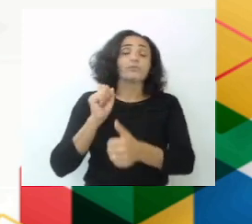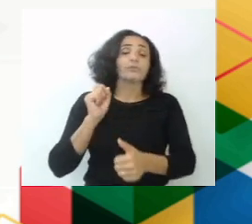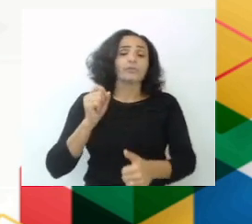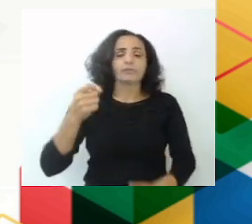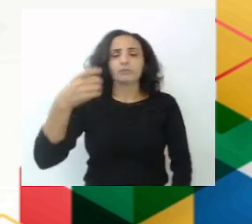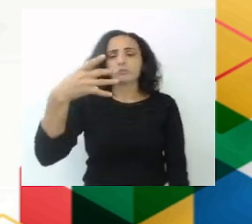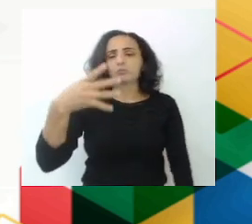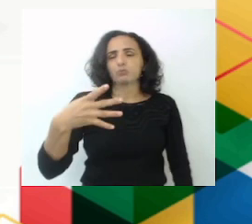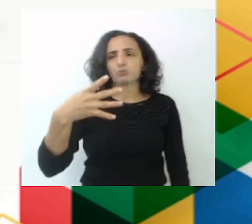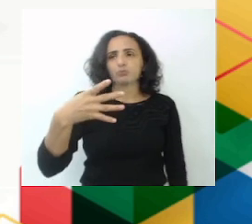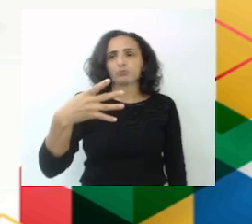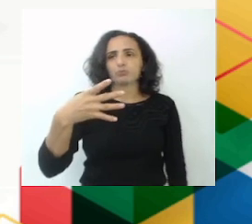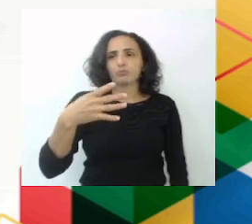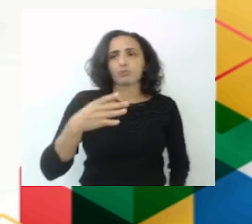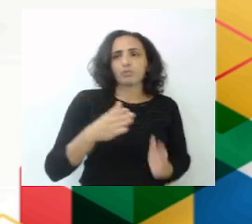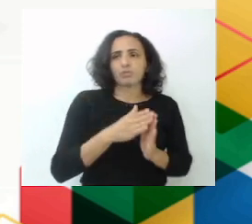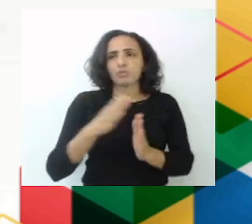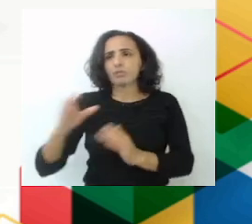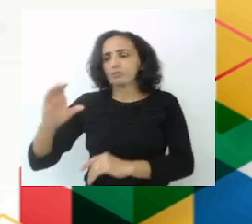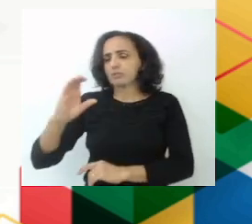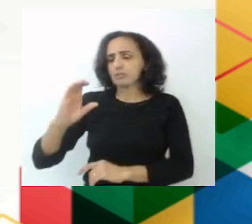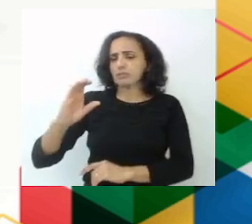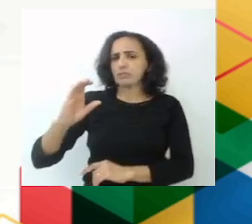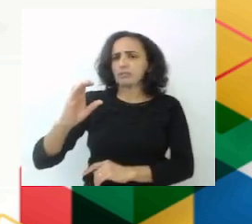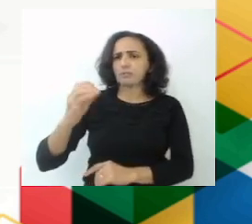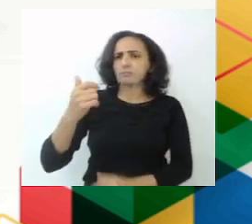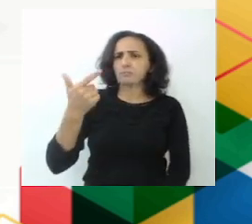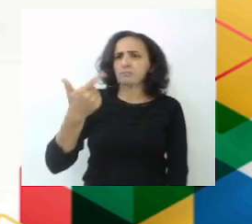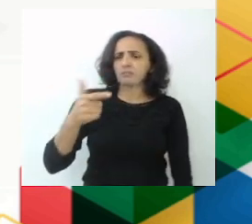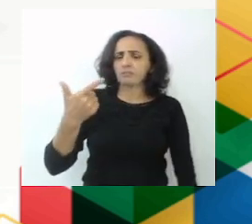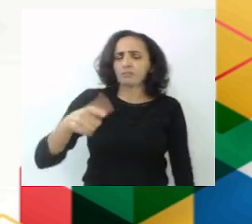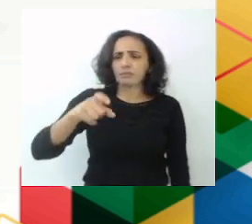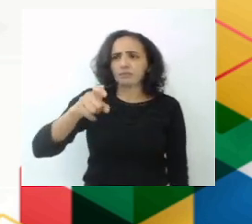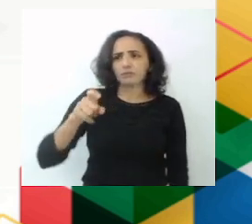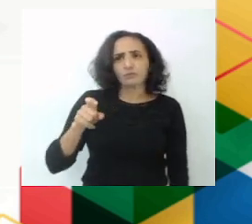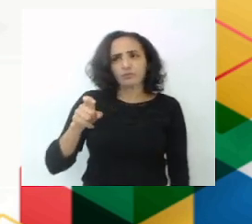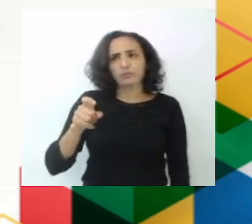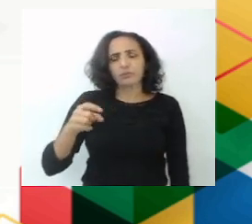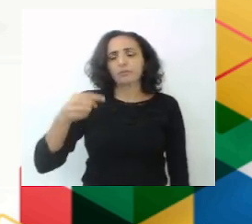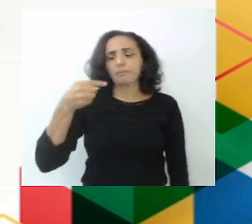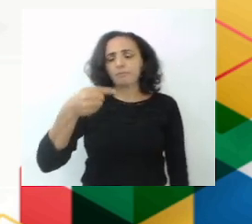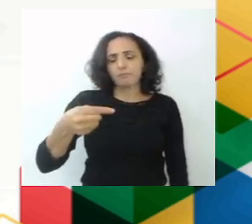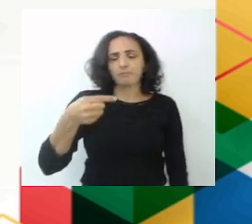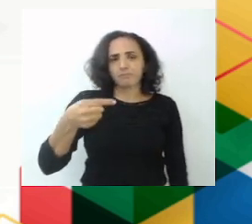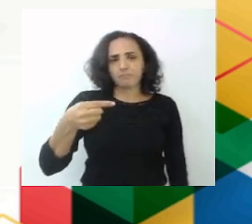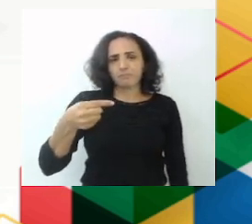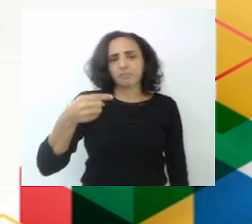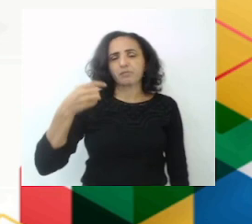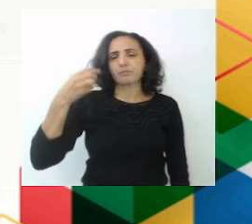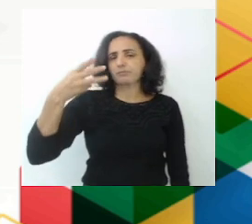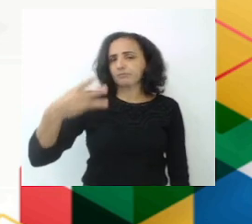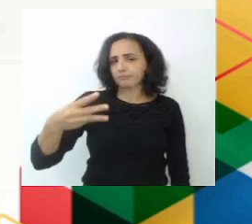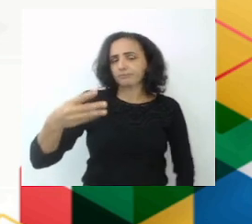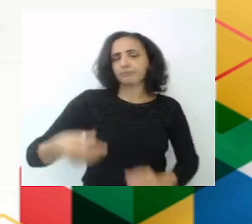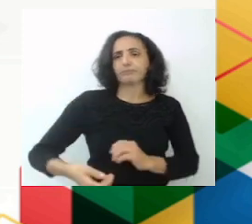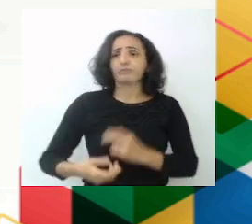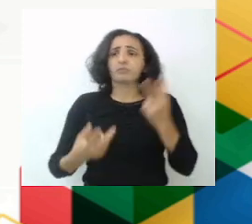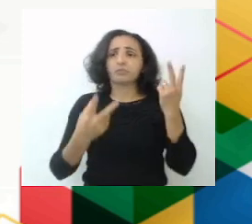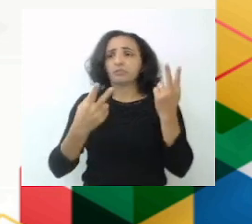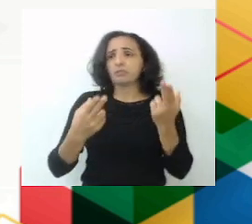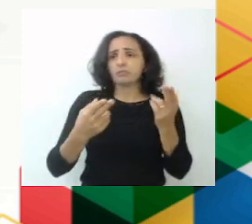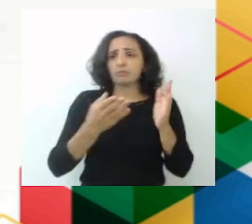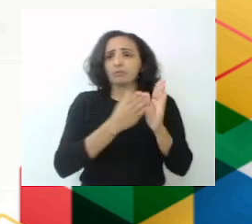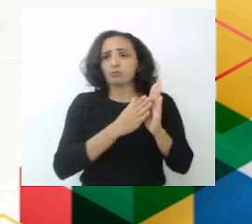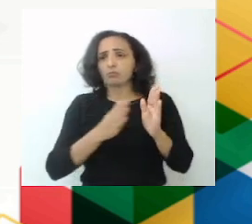E o C é o termo que não tem o x. E não esquece do sinal, menos 3. A mesma coisa aqui